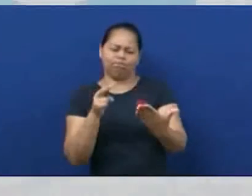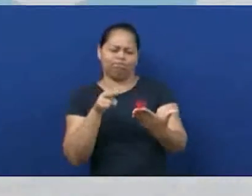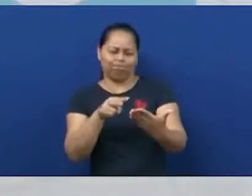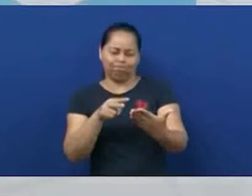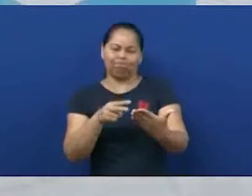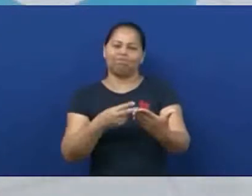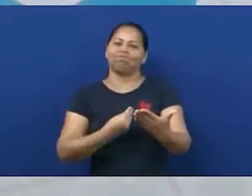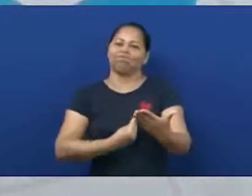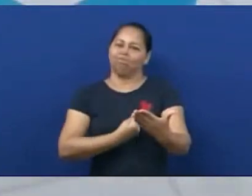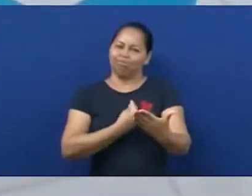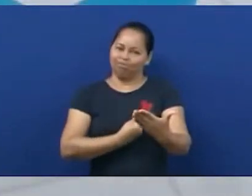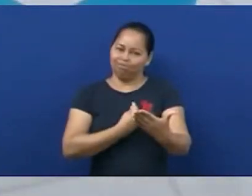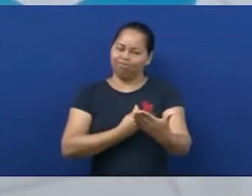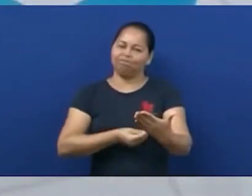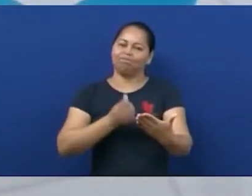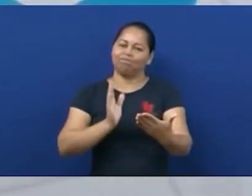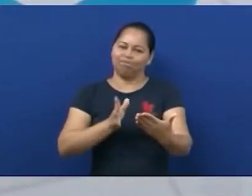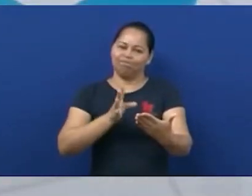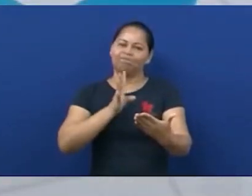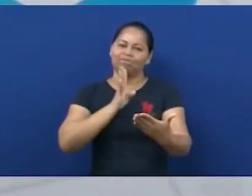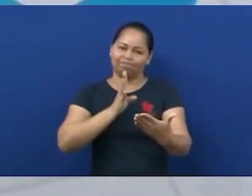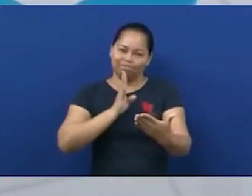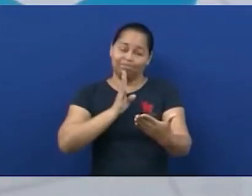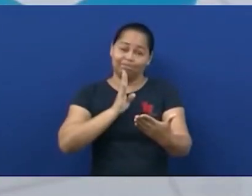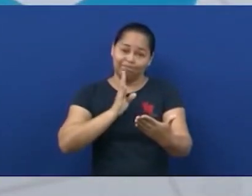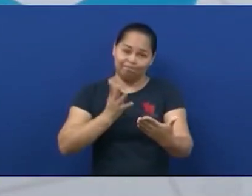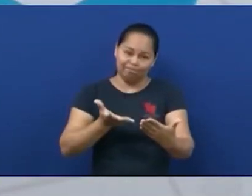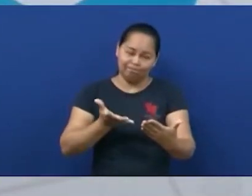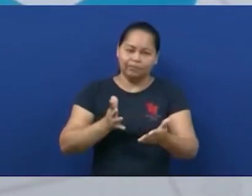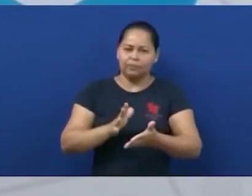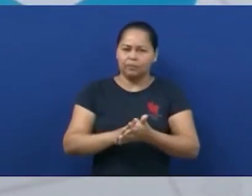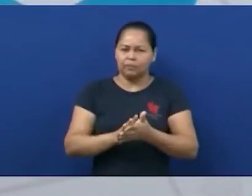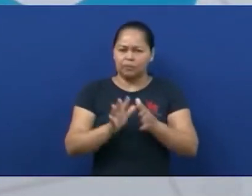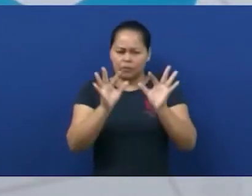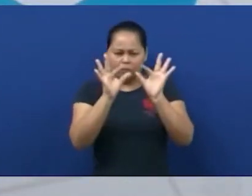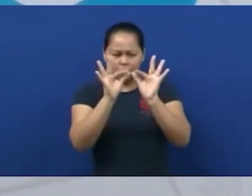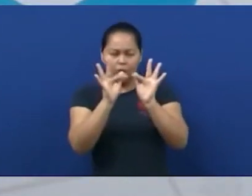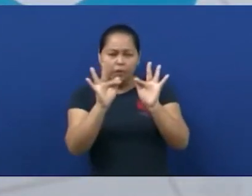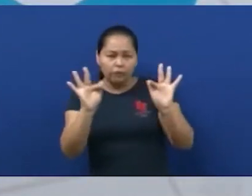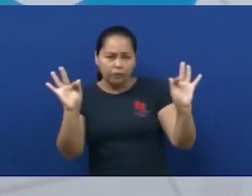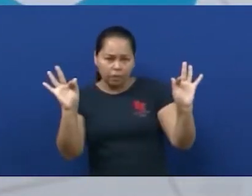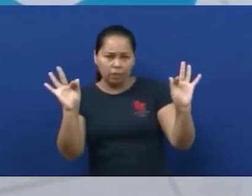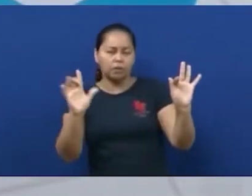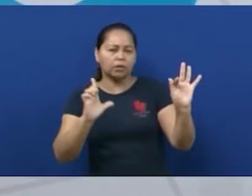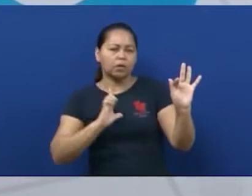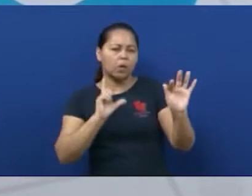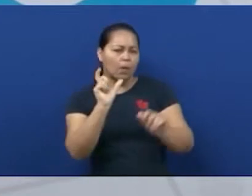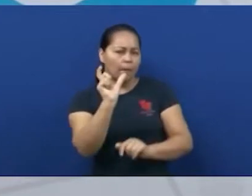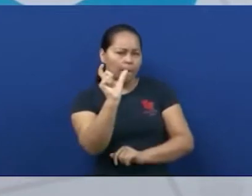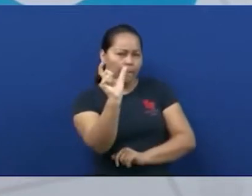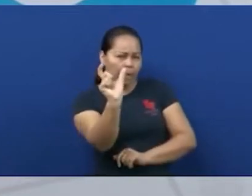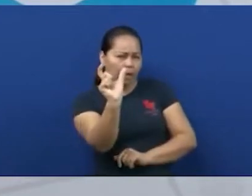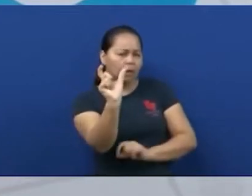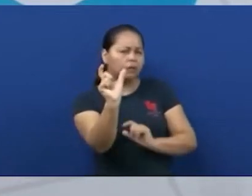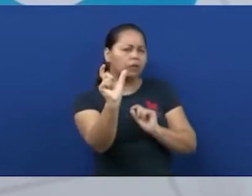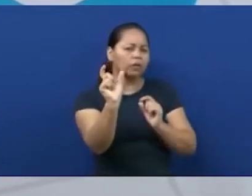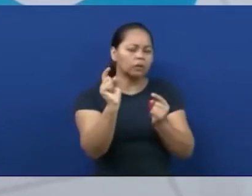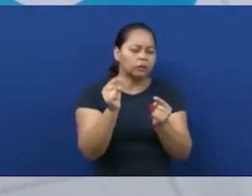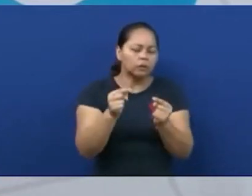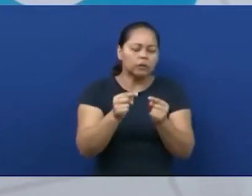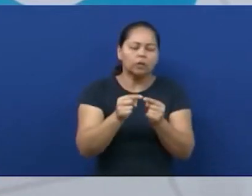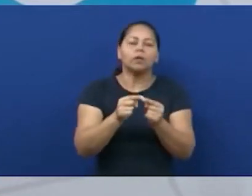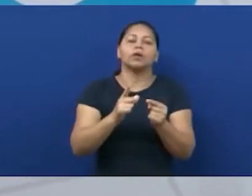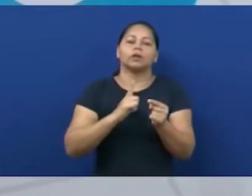nossa vida nesses últimos dias. Nessa frase existe uma palavra que está associada às